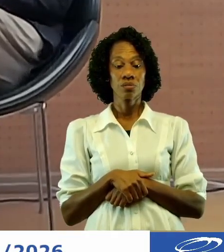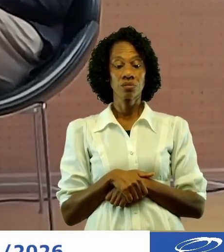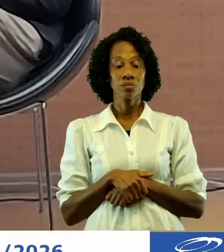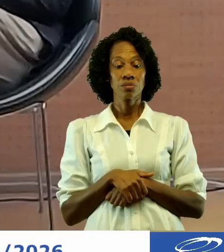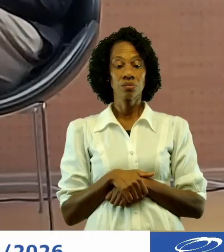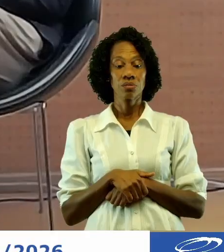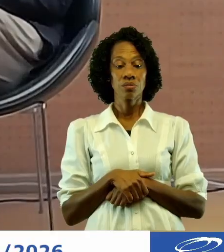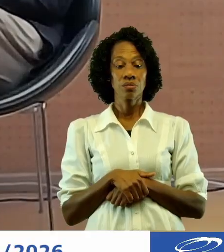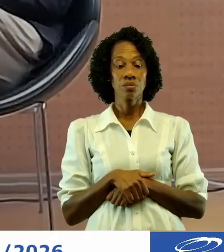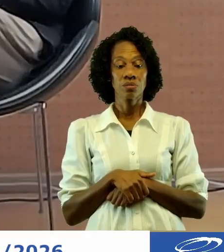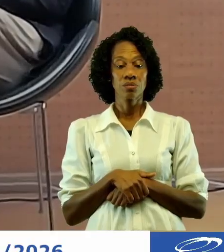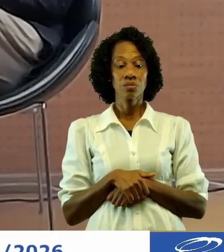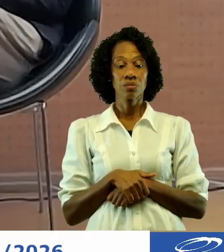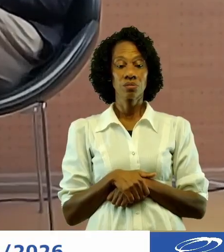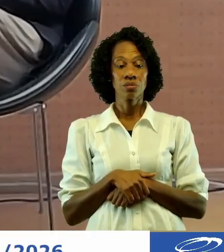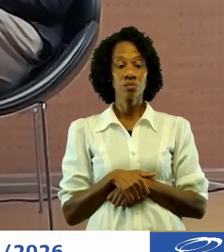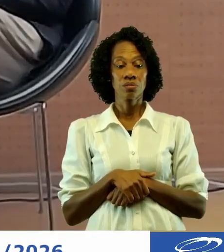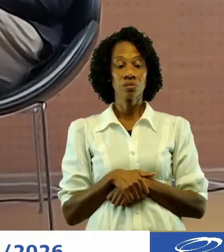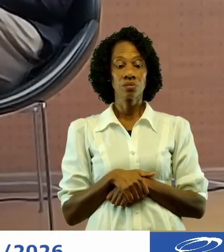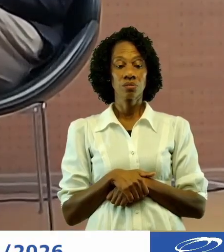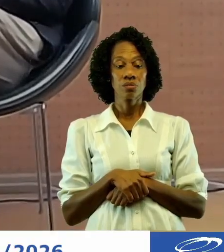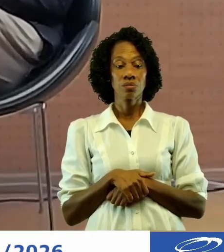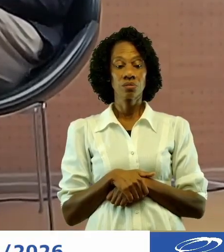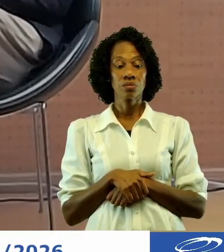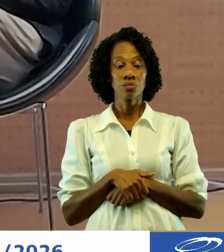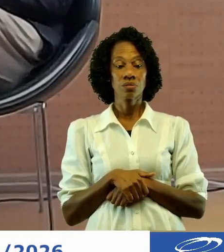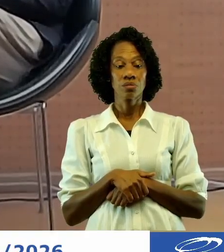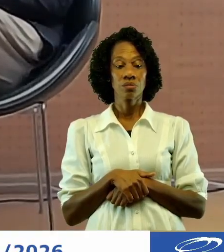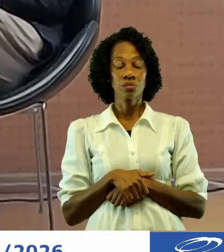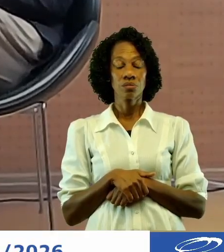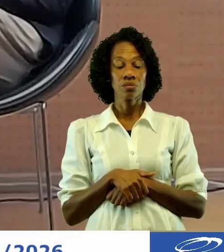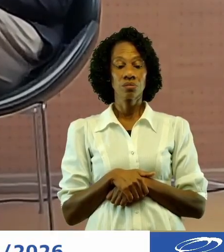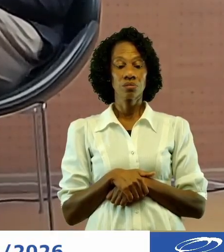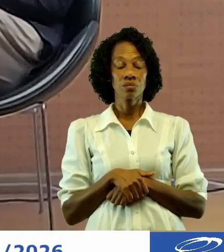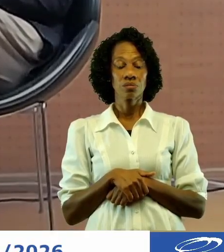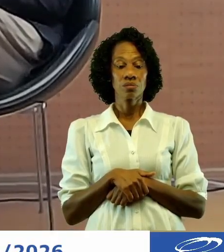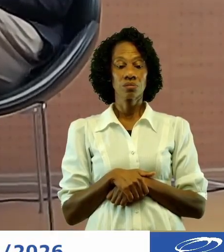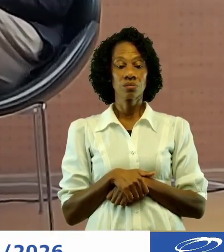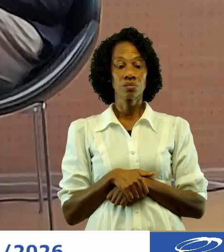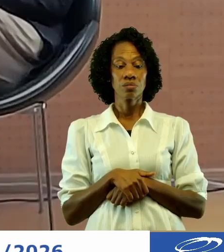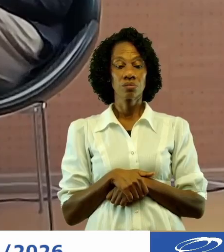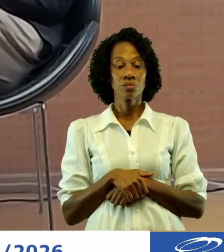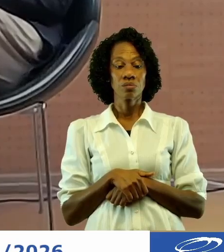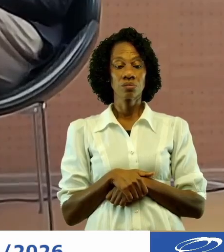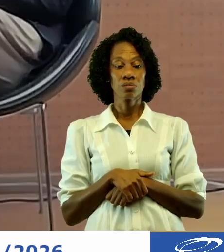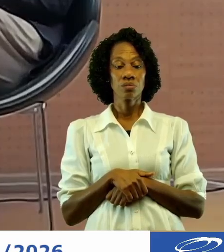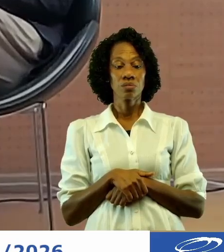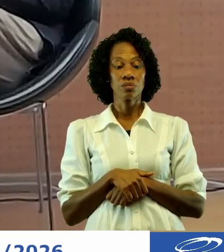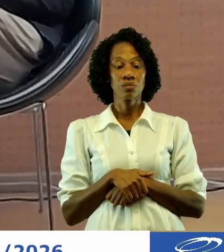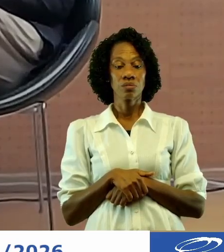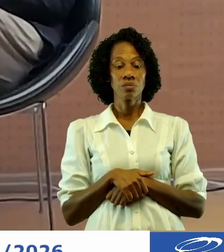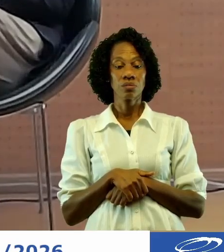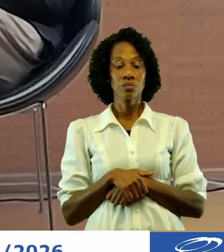divulgated and propagated in many different lectures and in the literature.